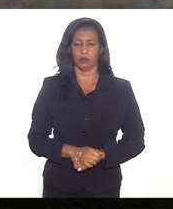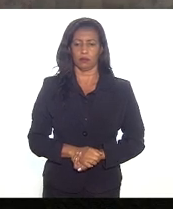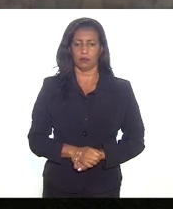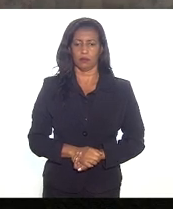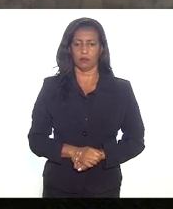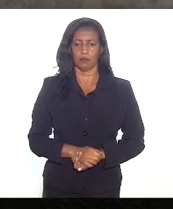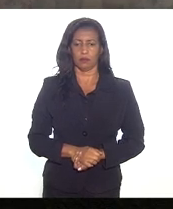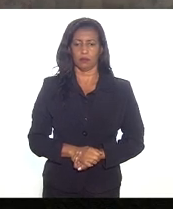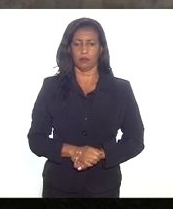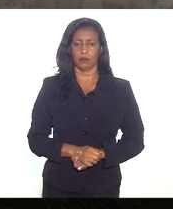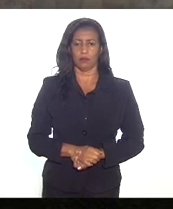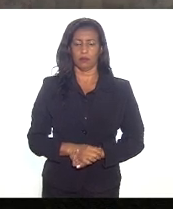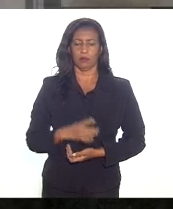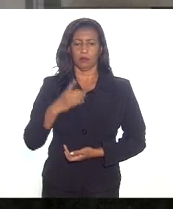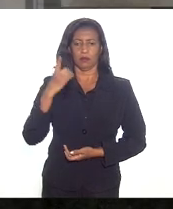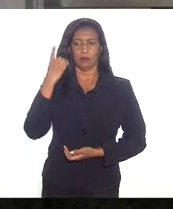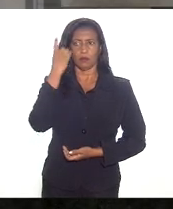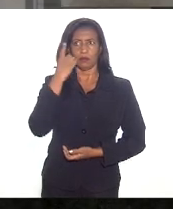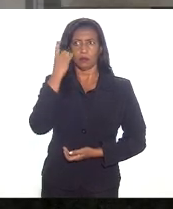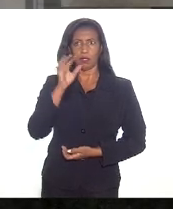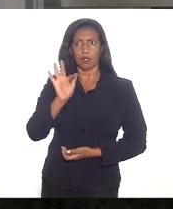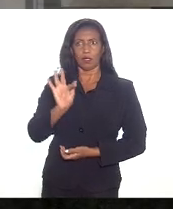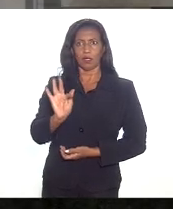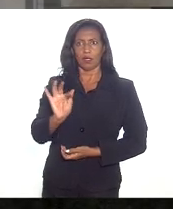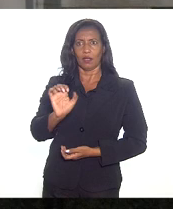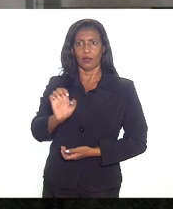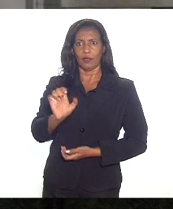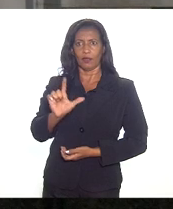Deputado Rodrigo Amorim.